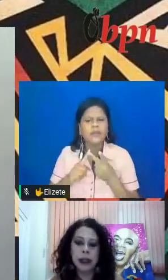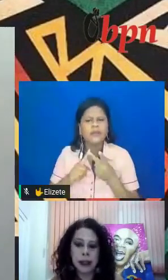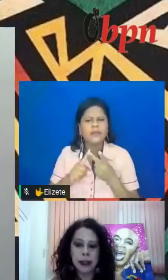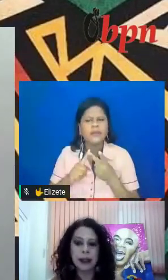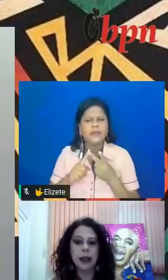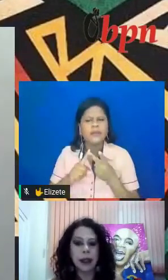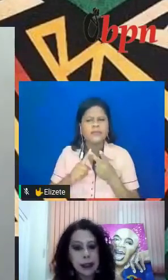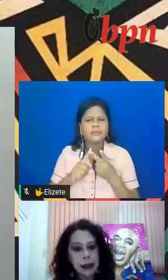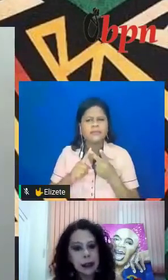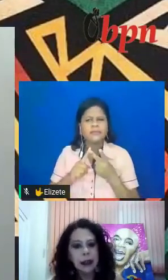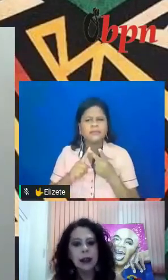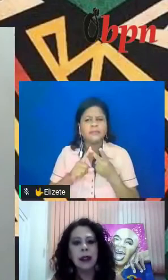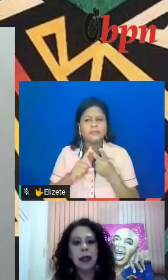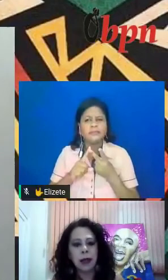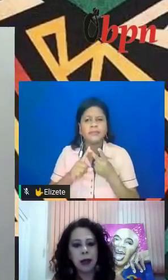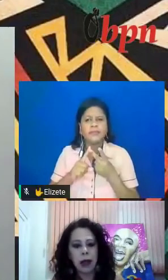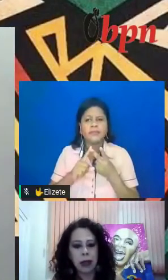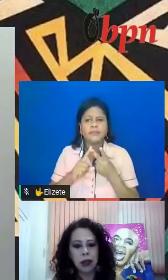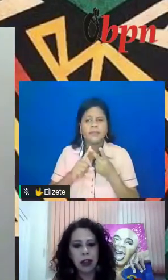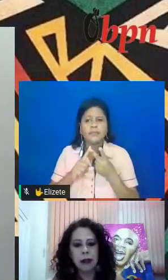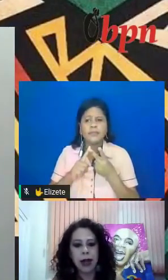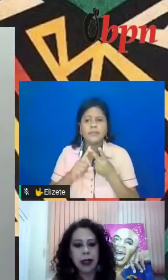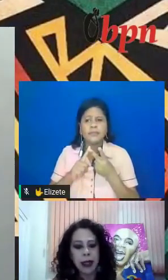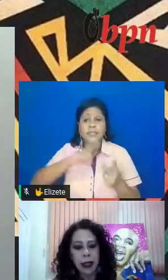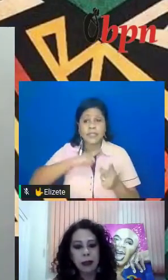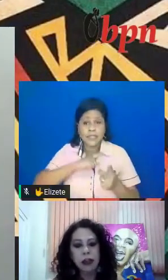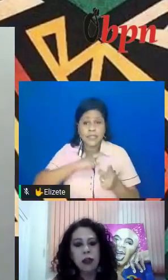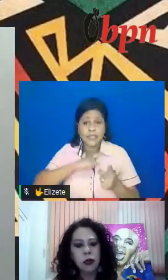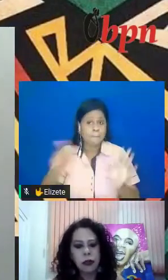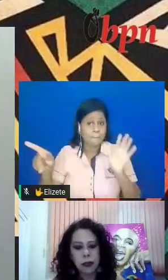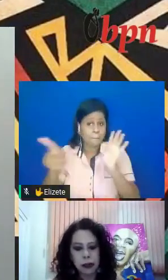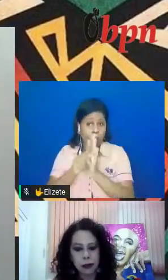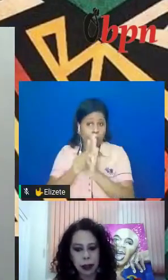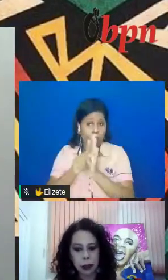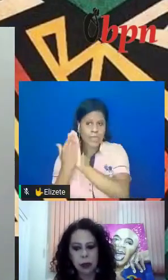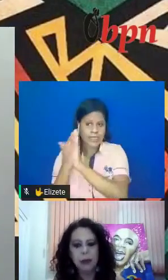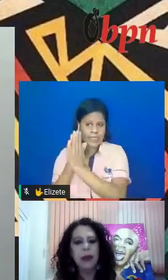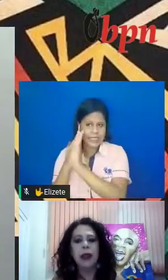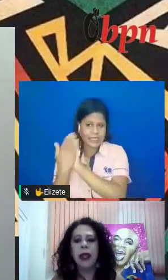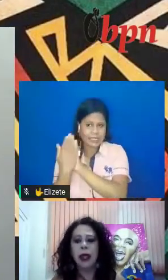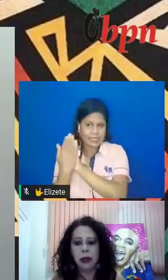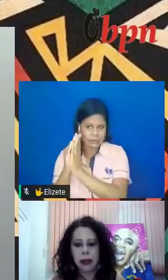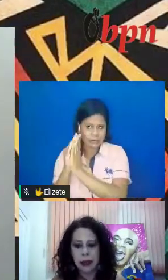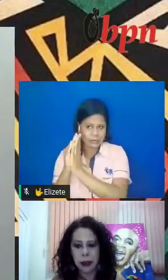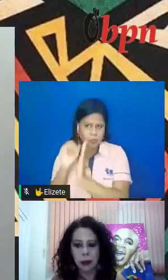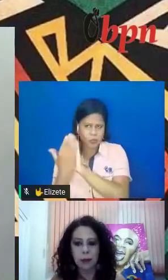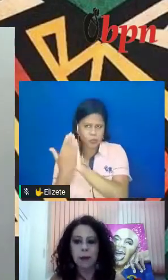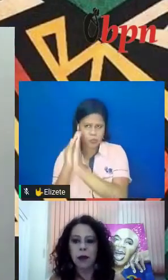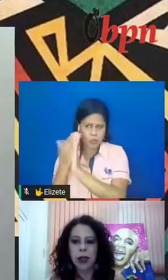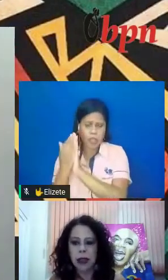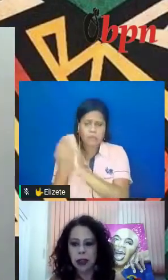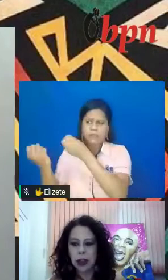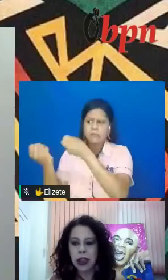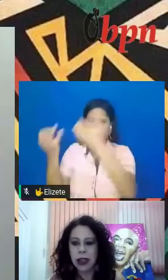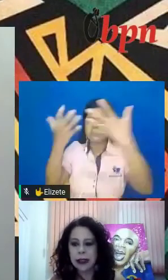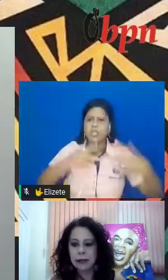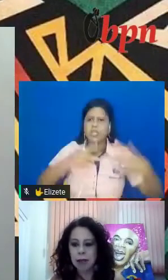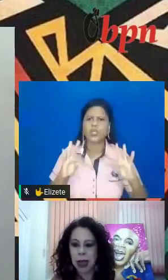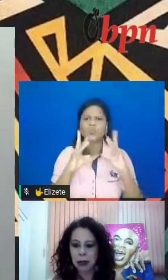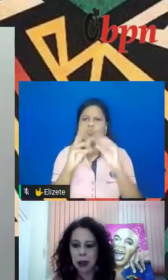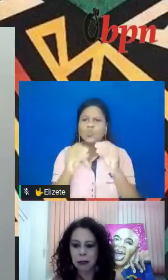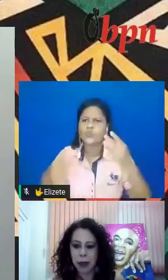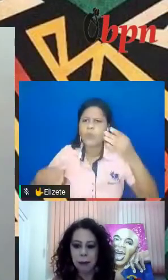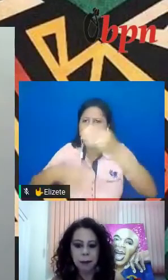uma conferencista trans, né, porque eu acho que vai dentro de tudo isso que você falou, Conceição, porque a gente está